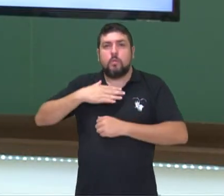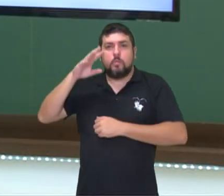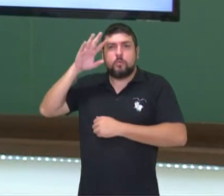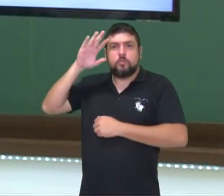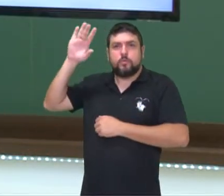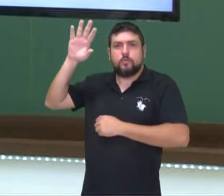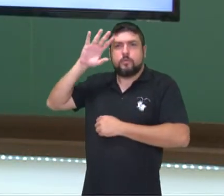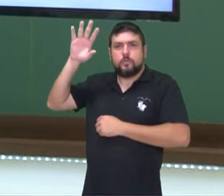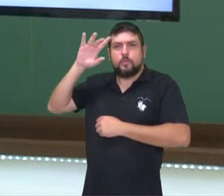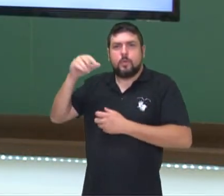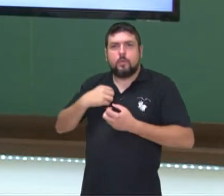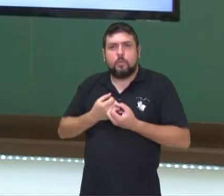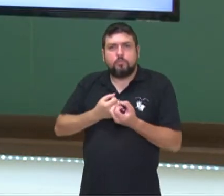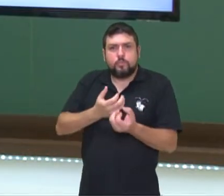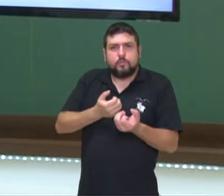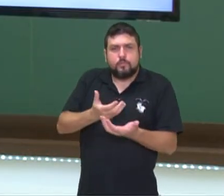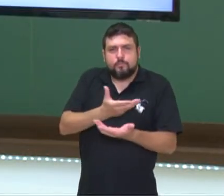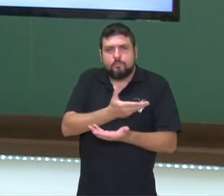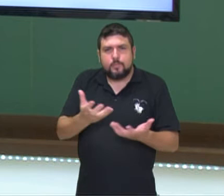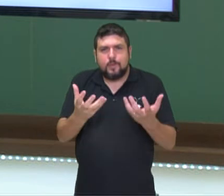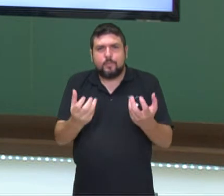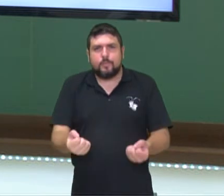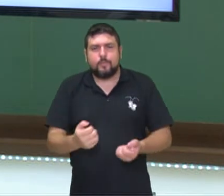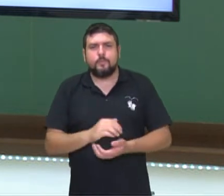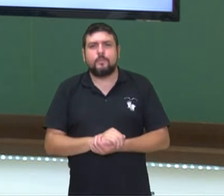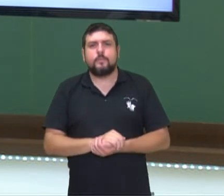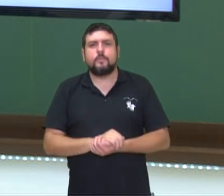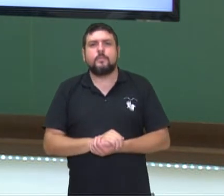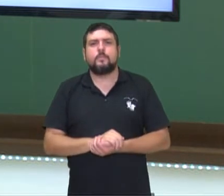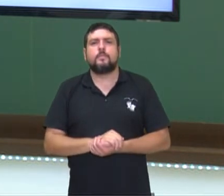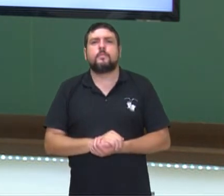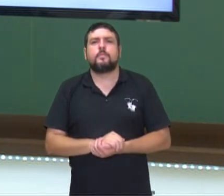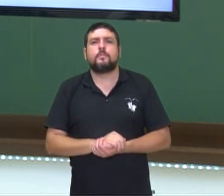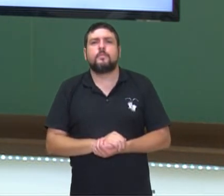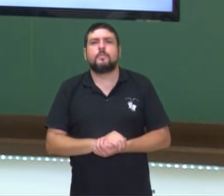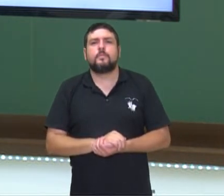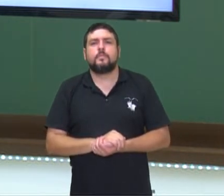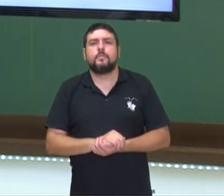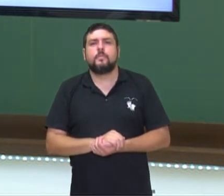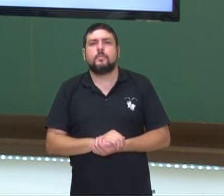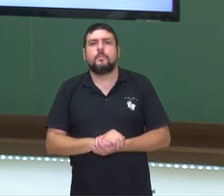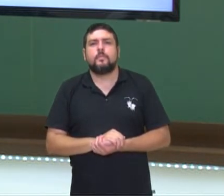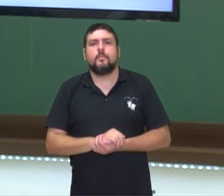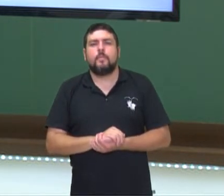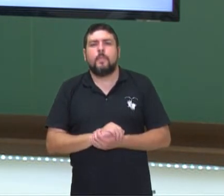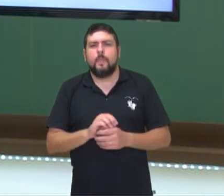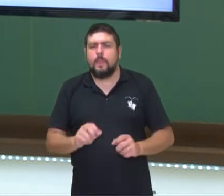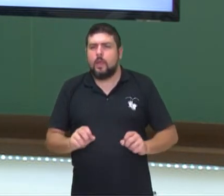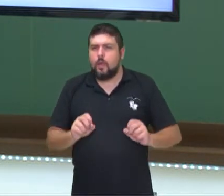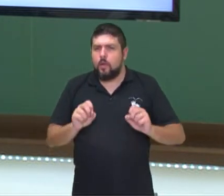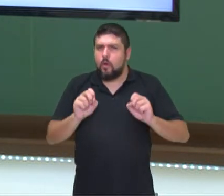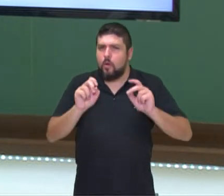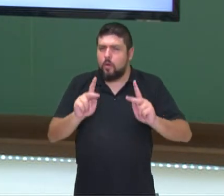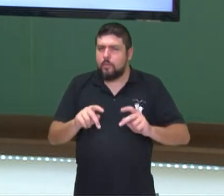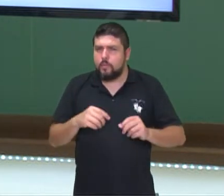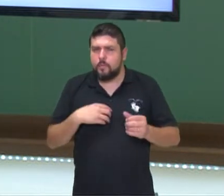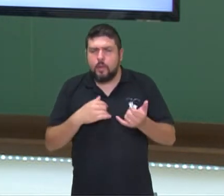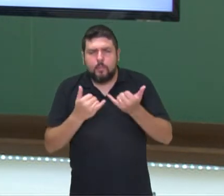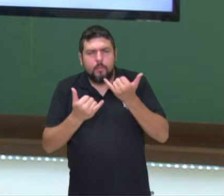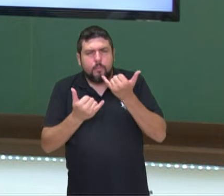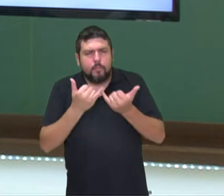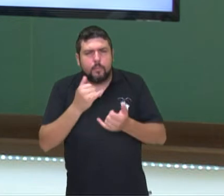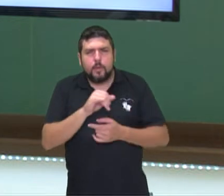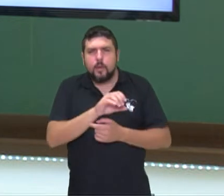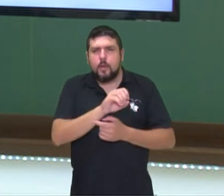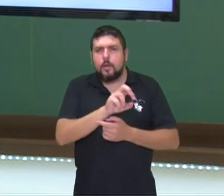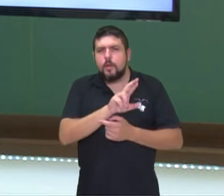de vista, de como eles são colocados. Portanto, ela é fundamental. Falando de alguém muito parecido com a oratória, nós